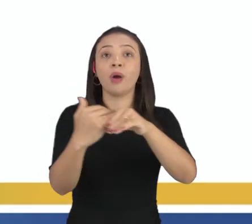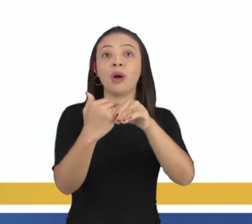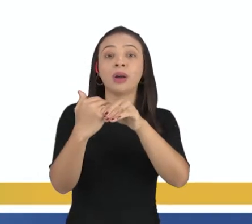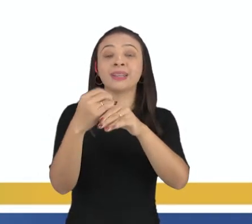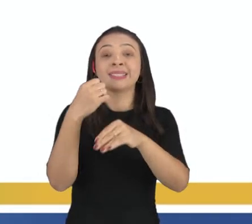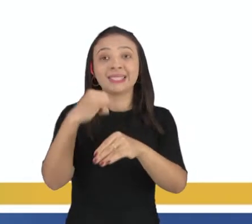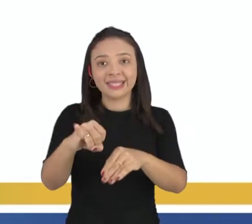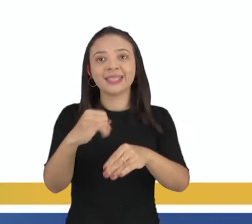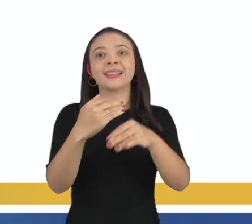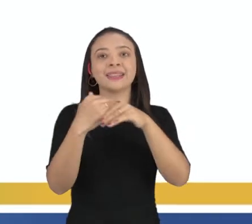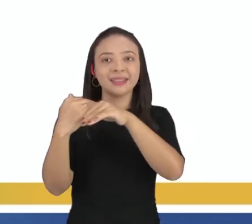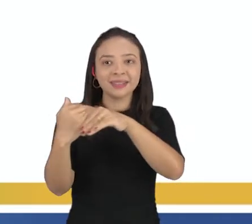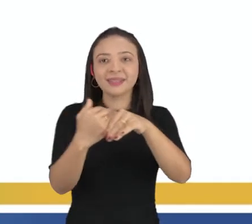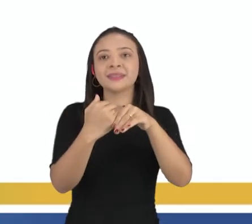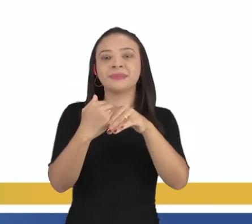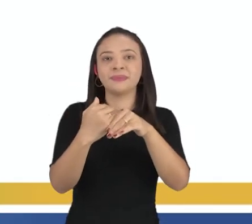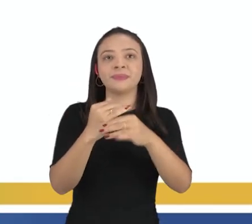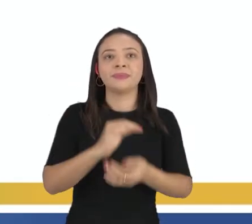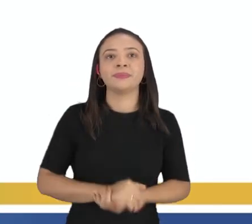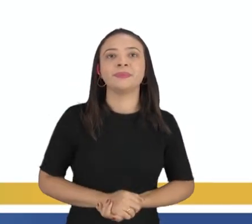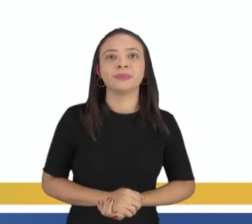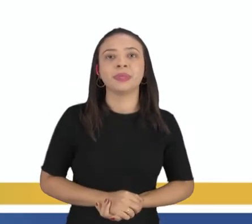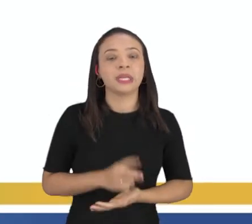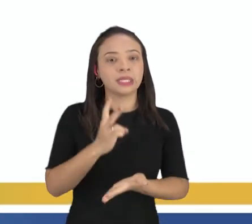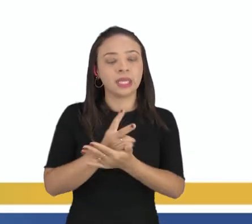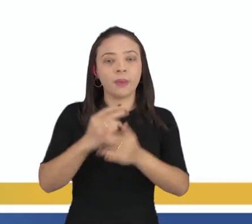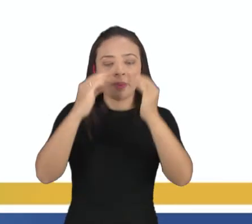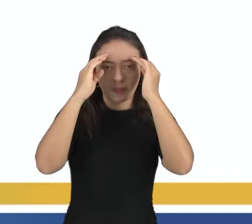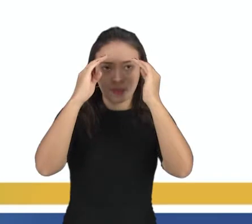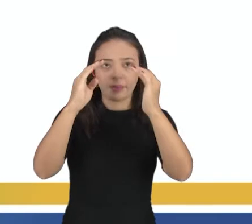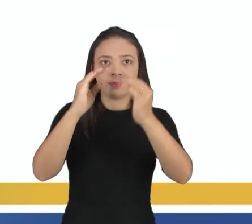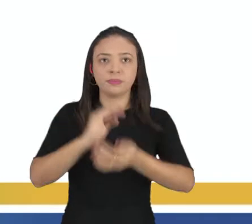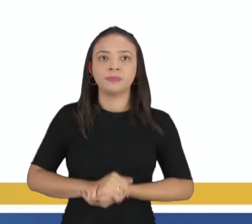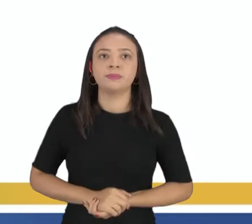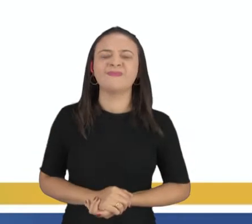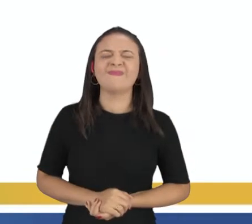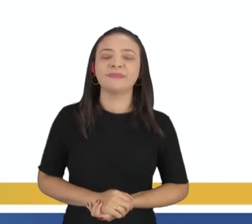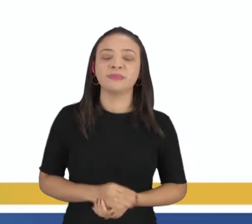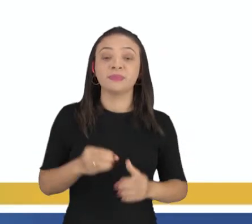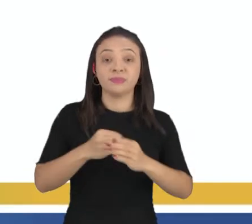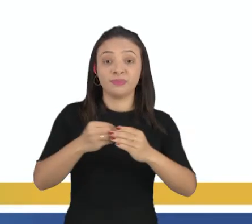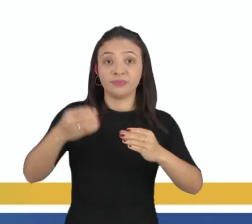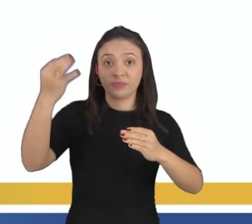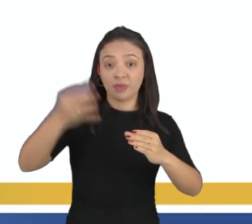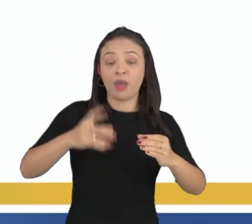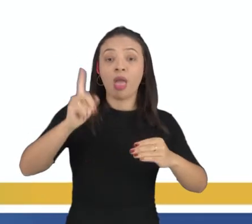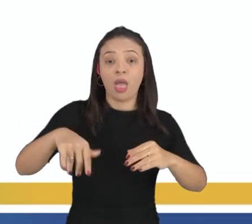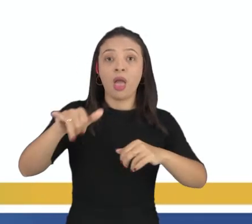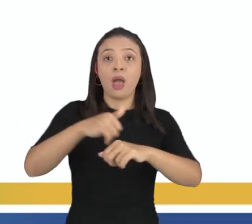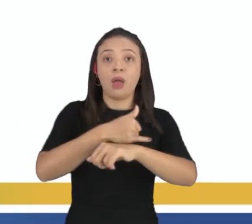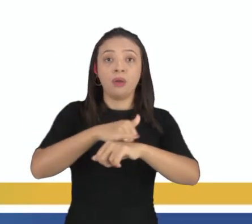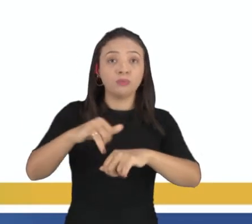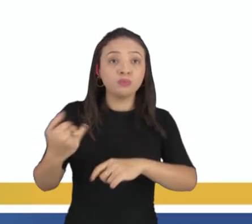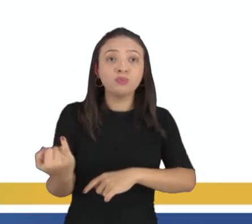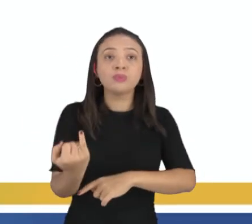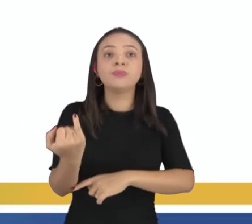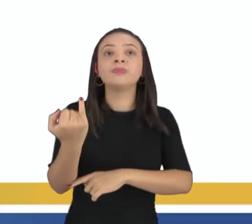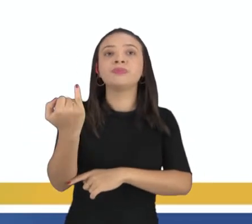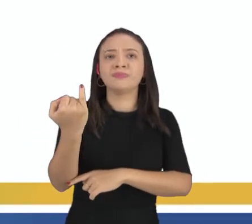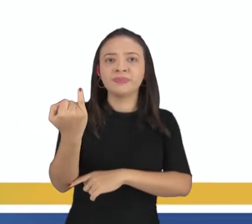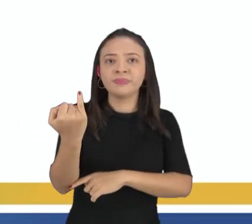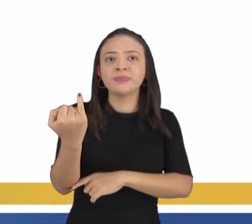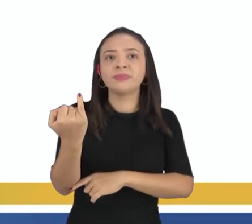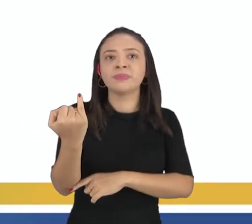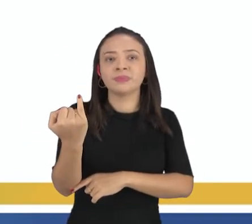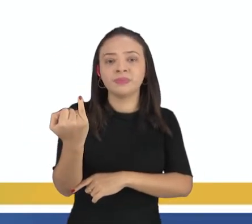na medida de sua desigualdade. As cotas são uma das ferramentas essenciais